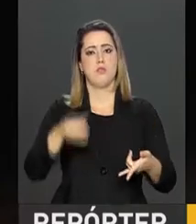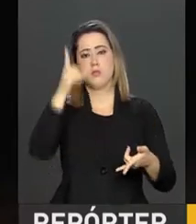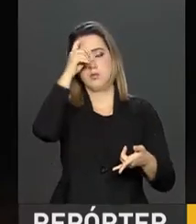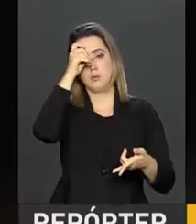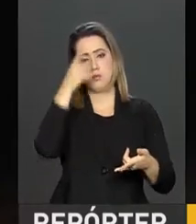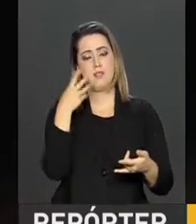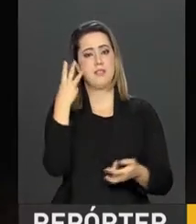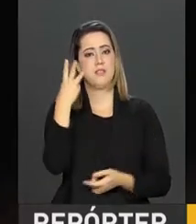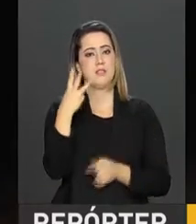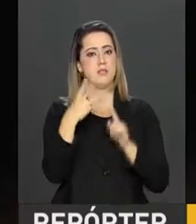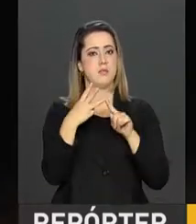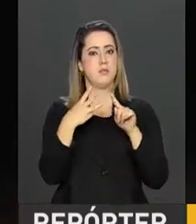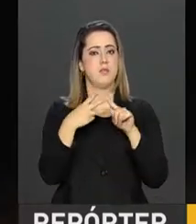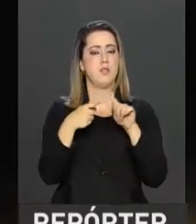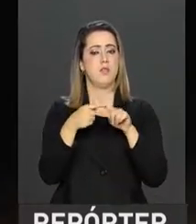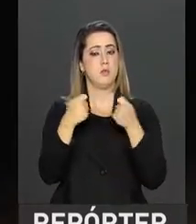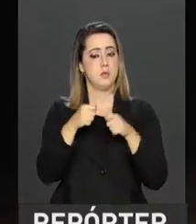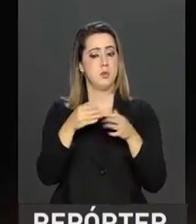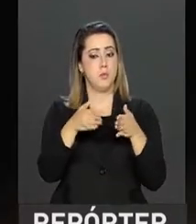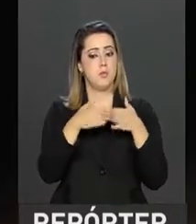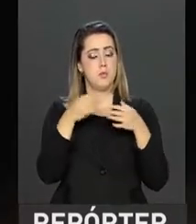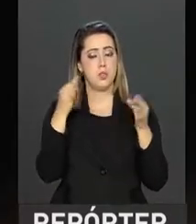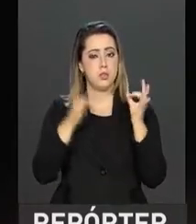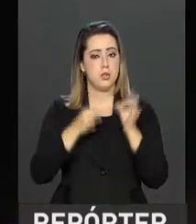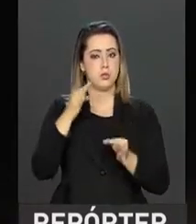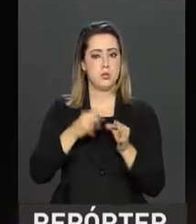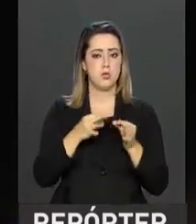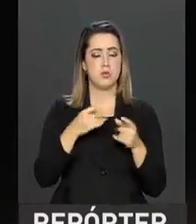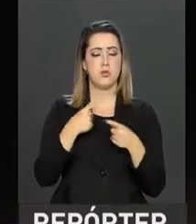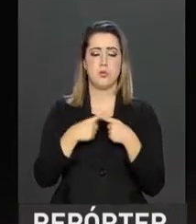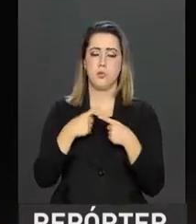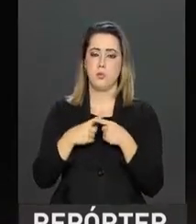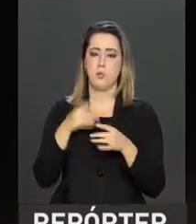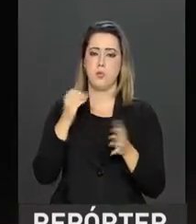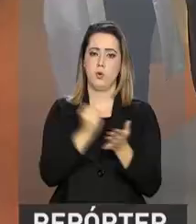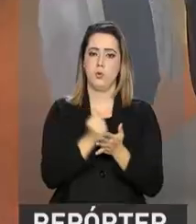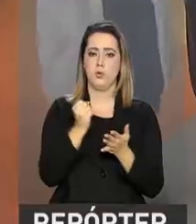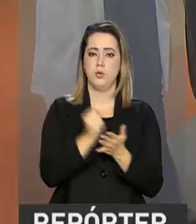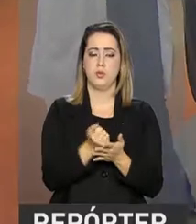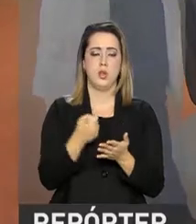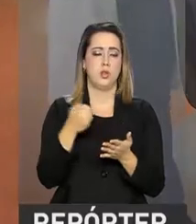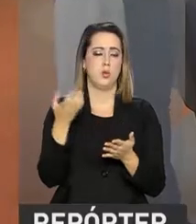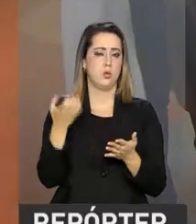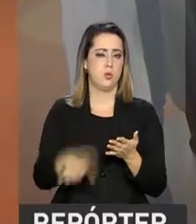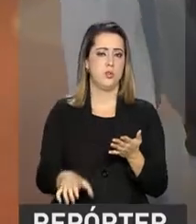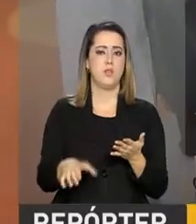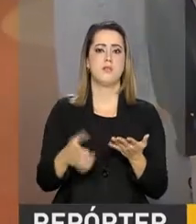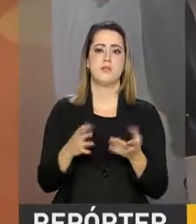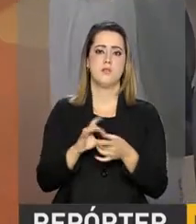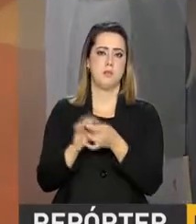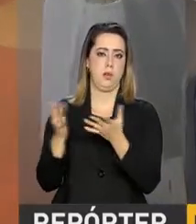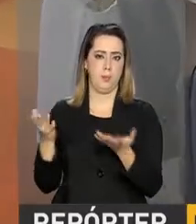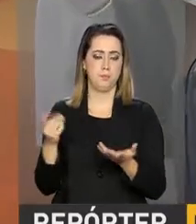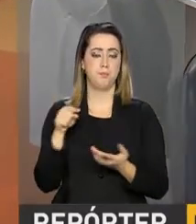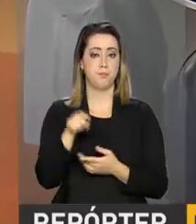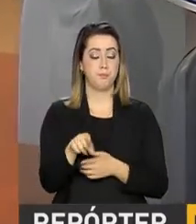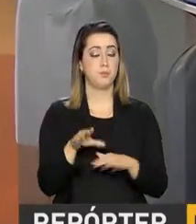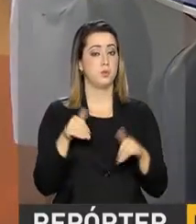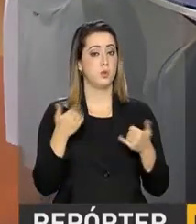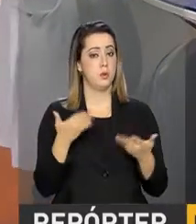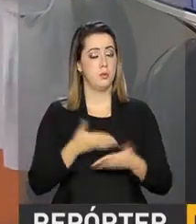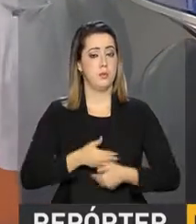com liminar porque o plano se recusa a autorizar o procedimento e para melhorar alguns dos serviços oferecidos